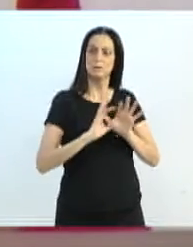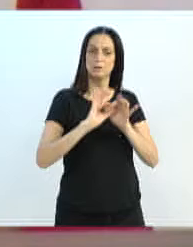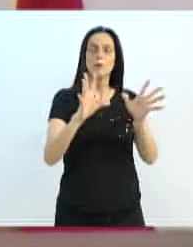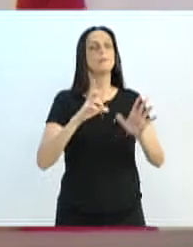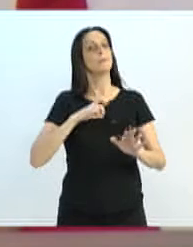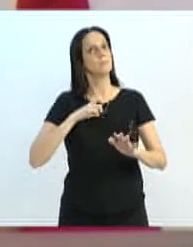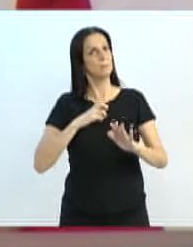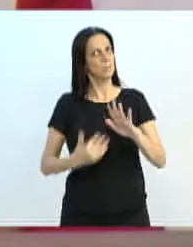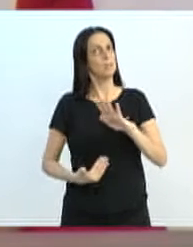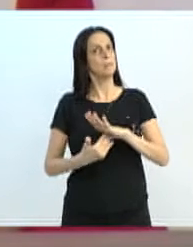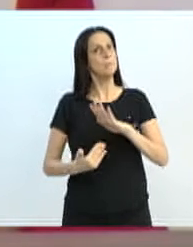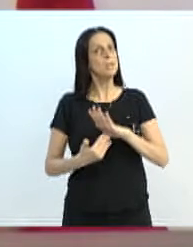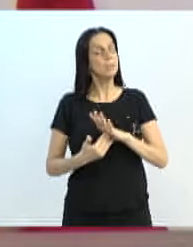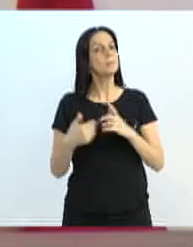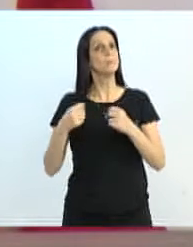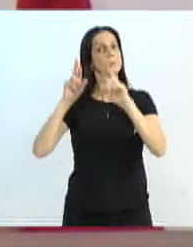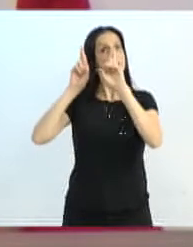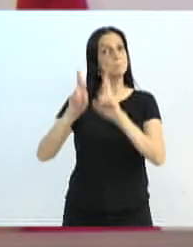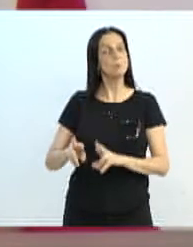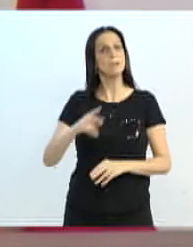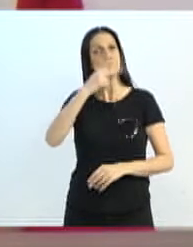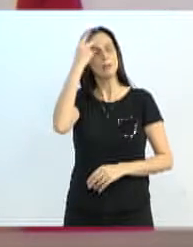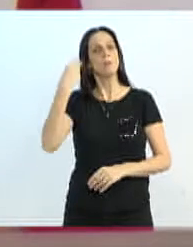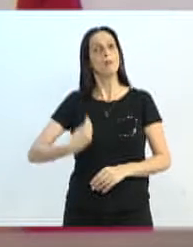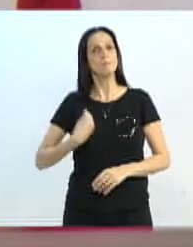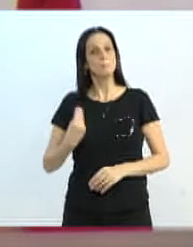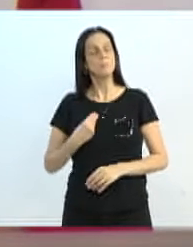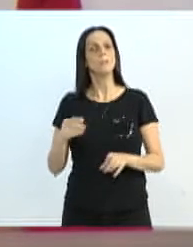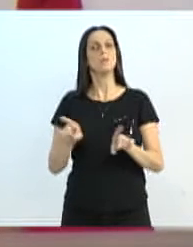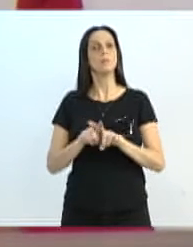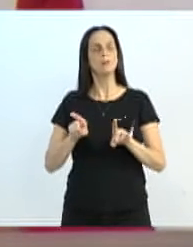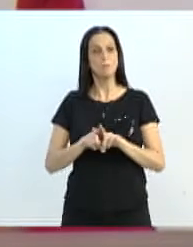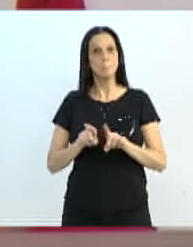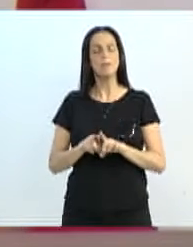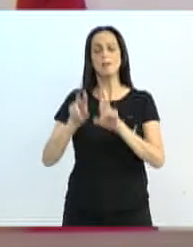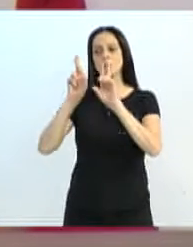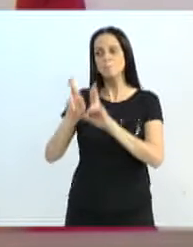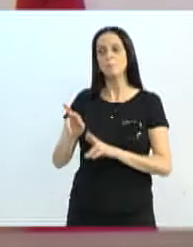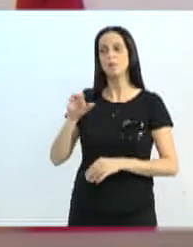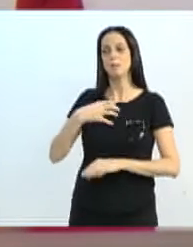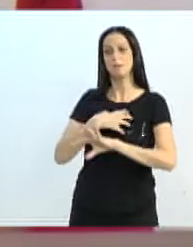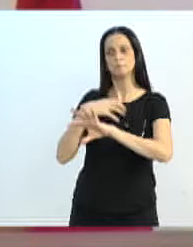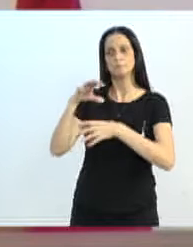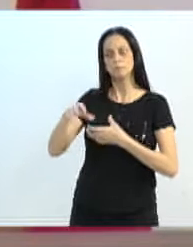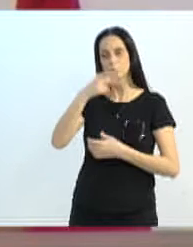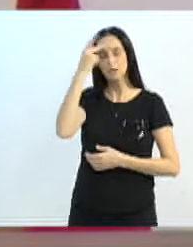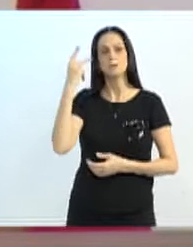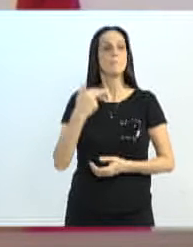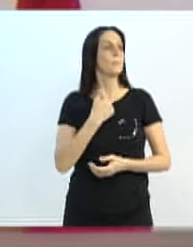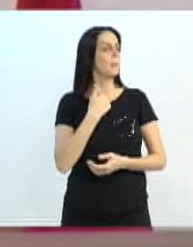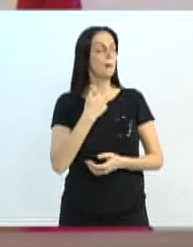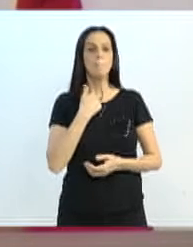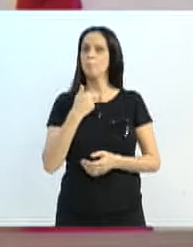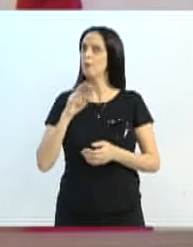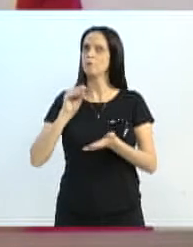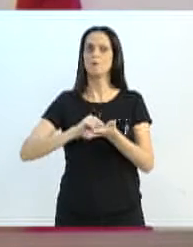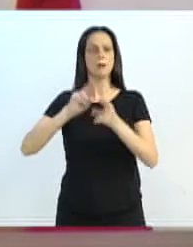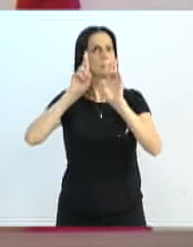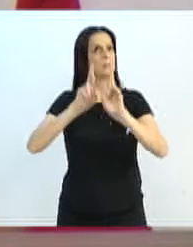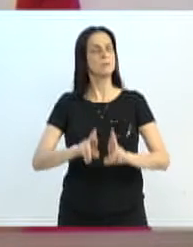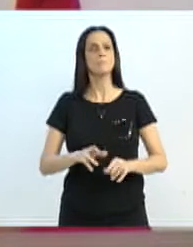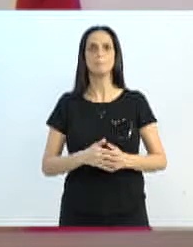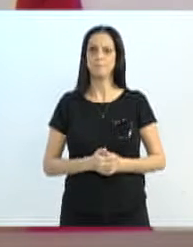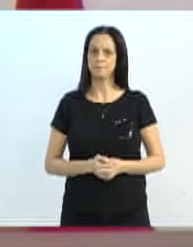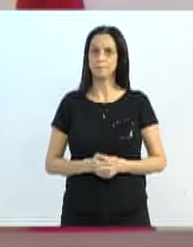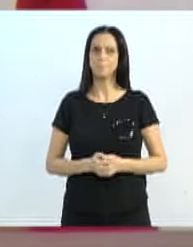bom senso, o respeito à vida, a integridade física, inclusive do próximo, a falta de respeito total e educação. E quando